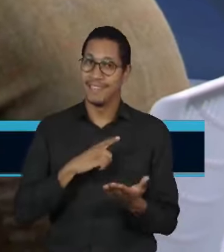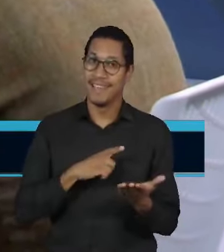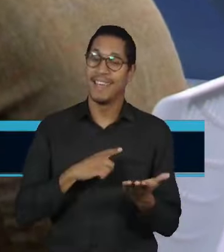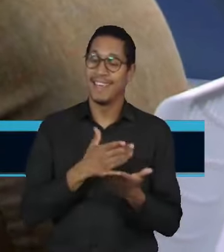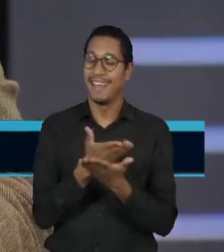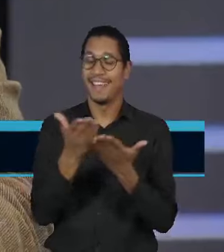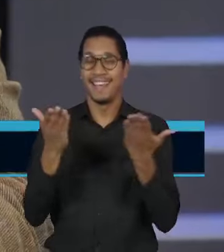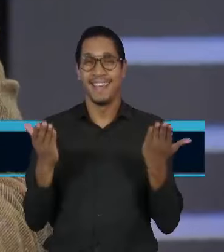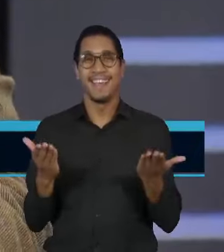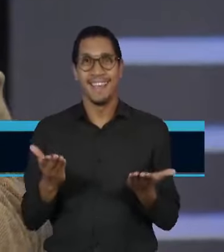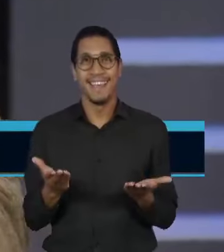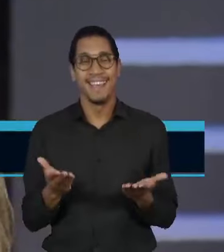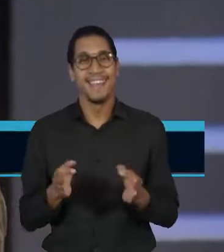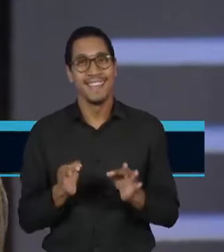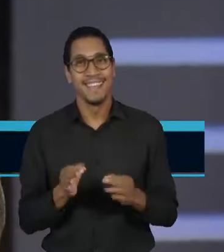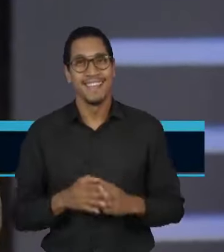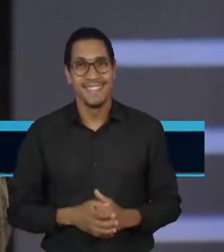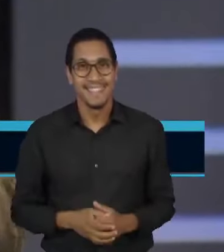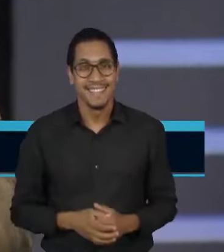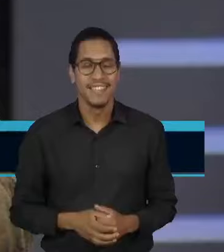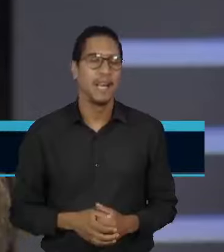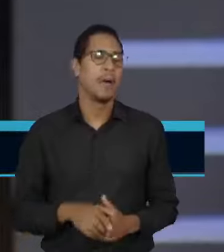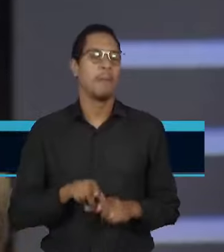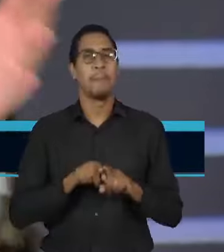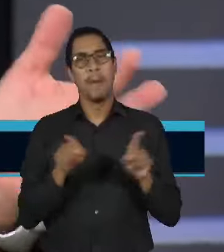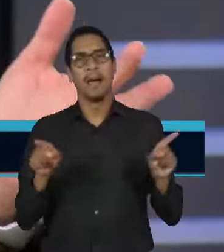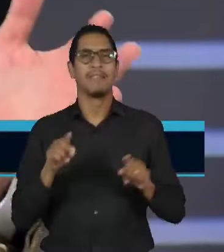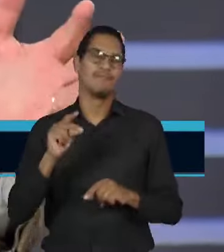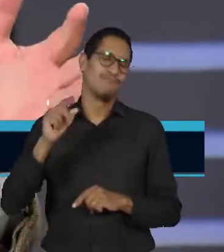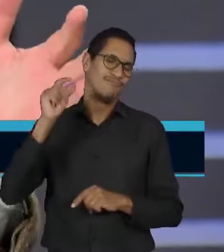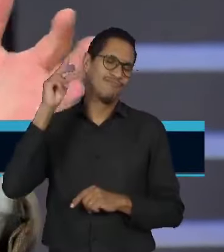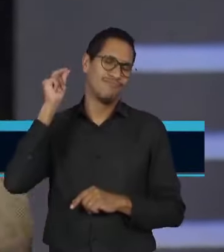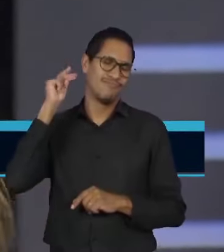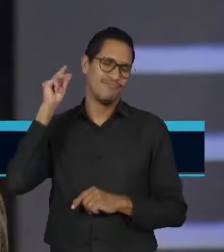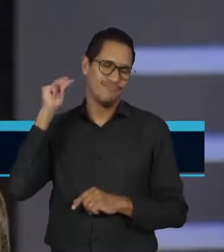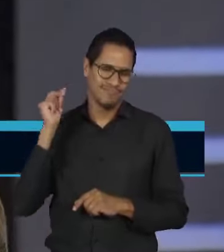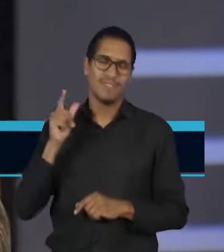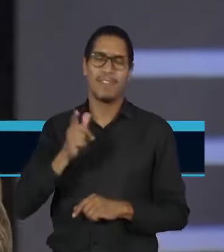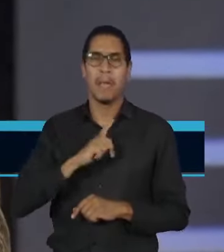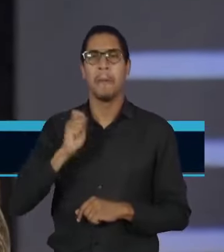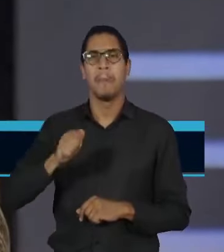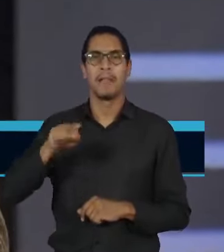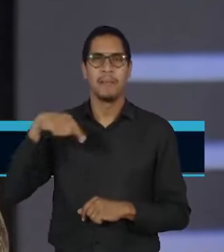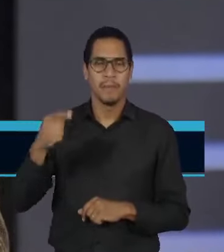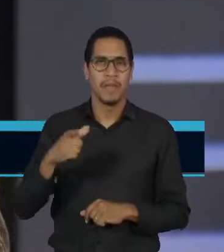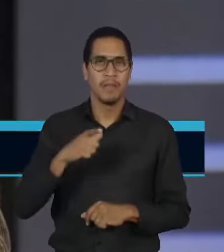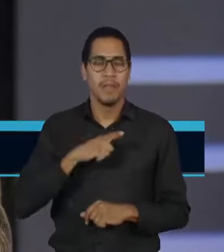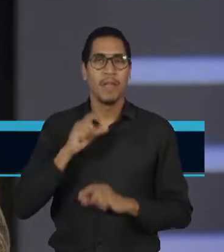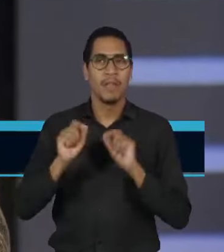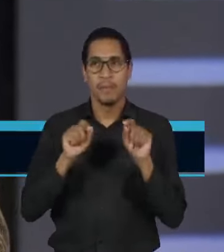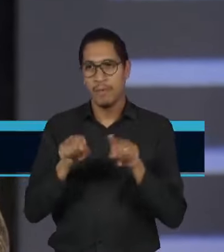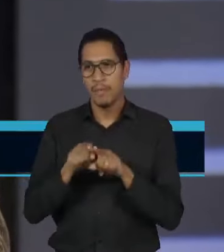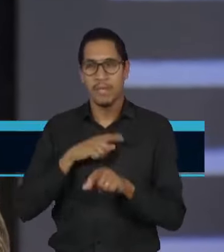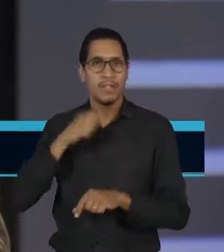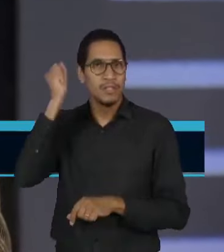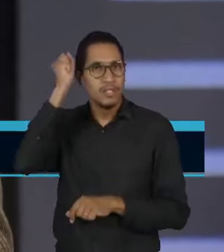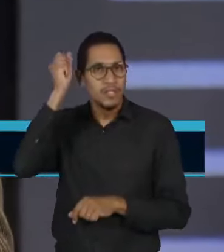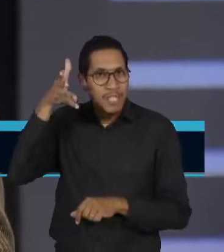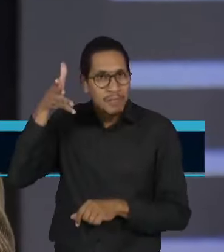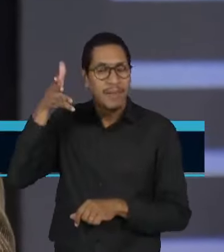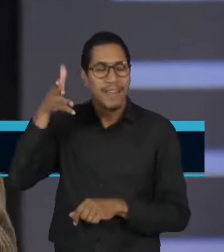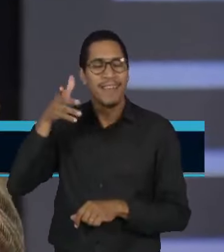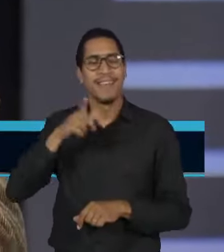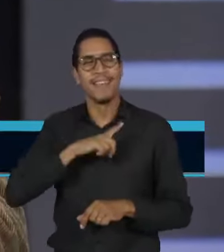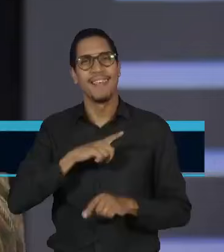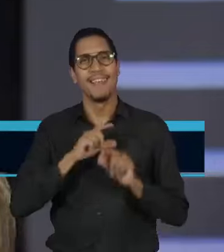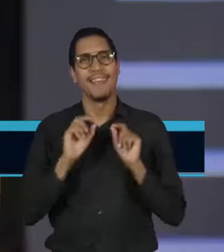advogados, né? Agora, essa expressão é antiga na história, né? Já em Shakespeare, já havia na obra de Shakespeare